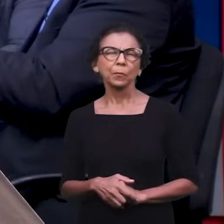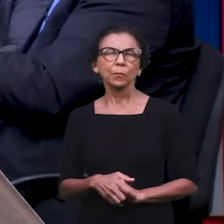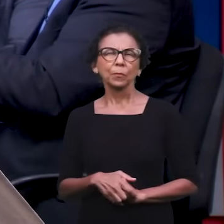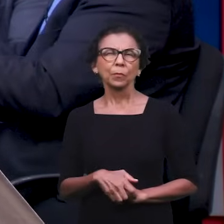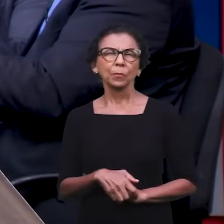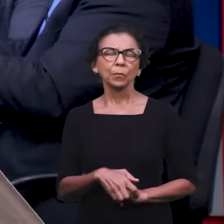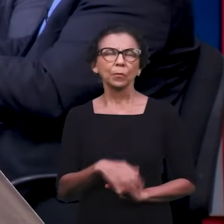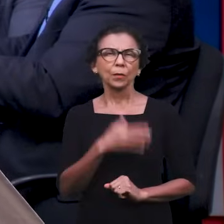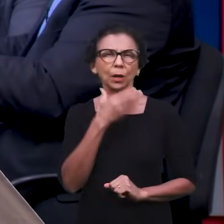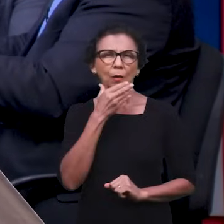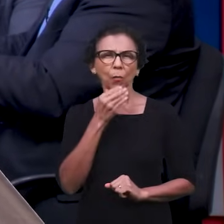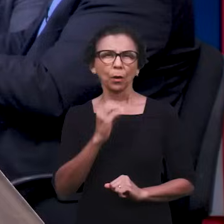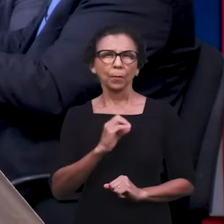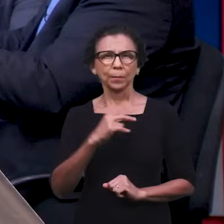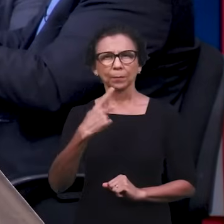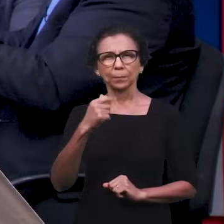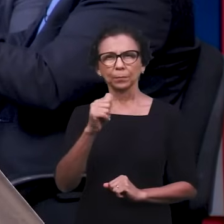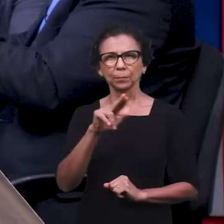numa navegação